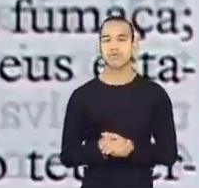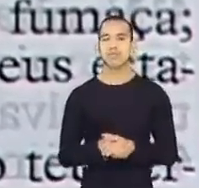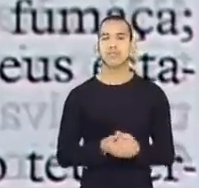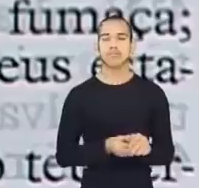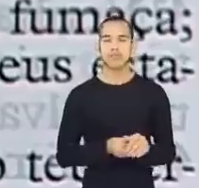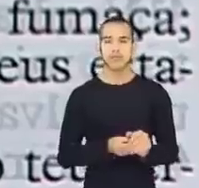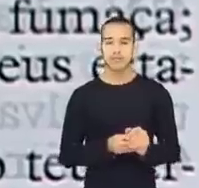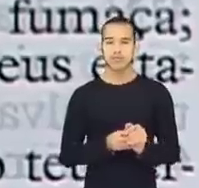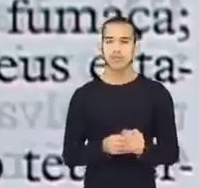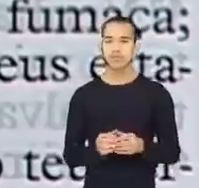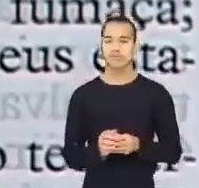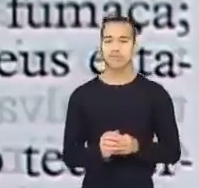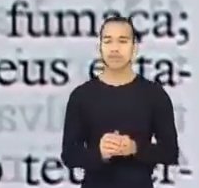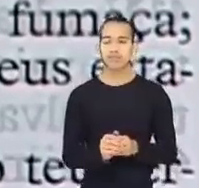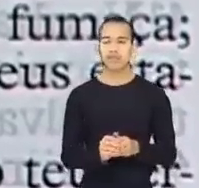ninguém,